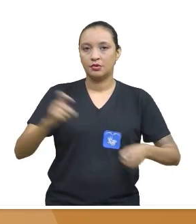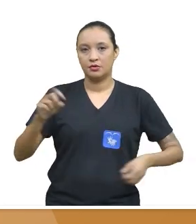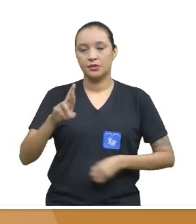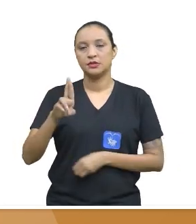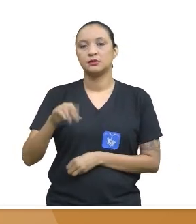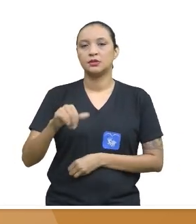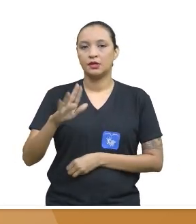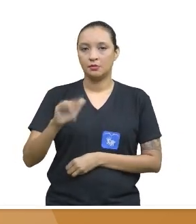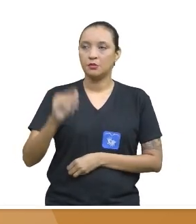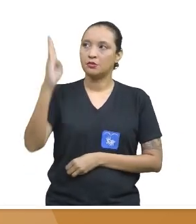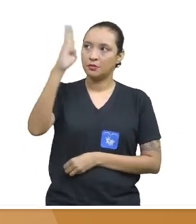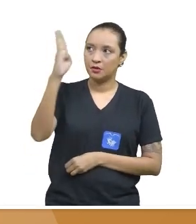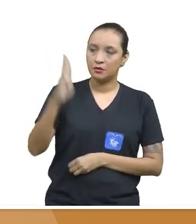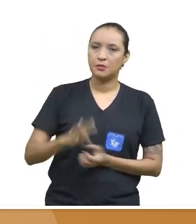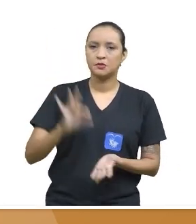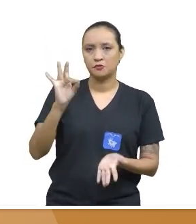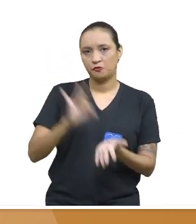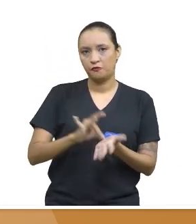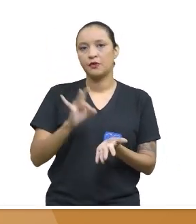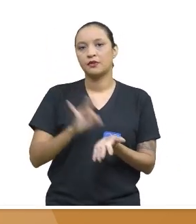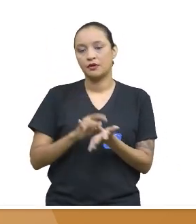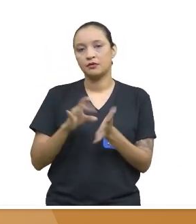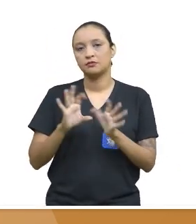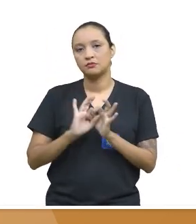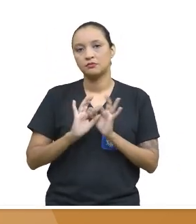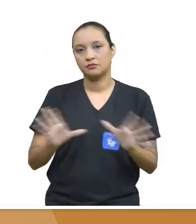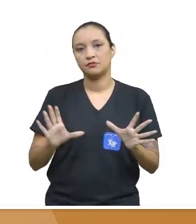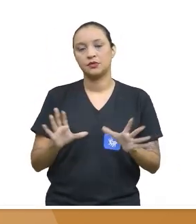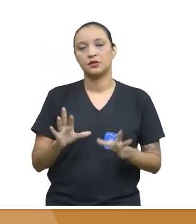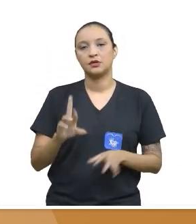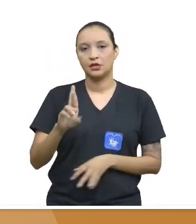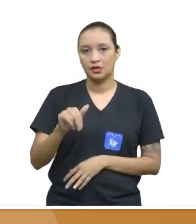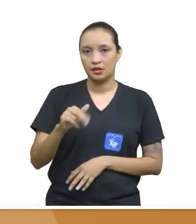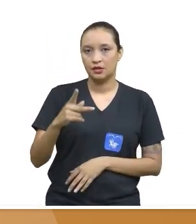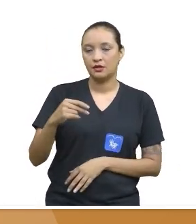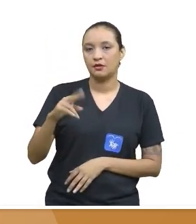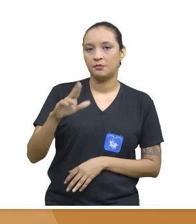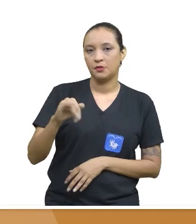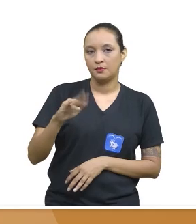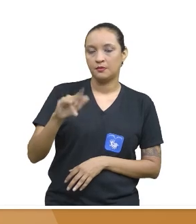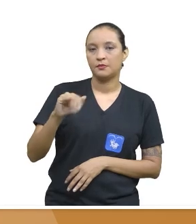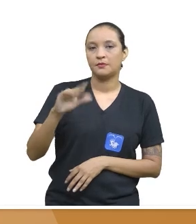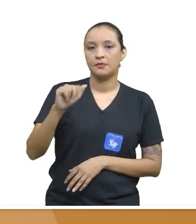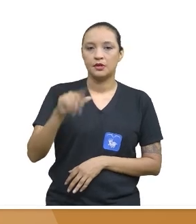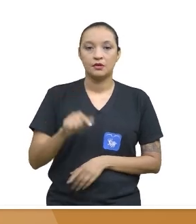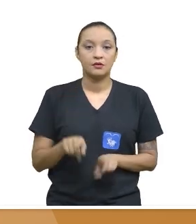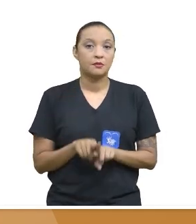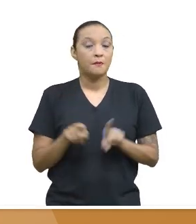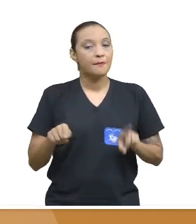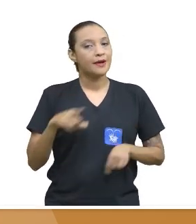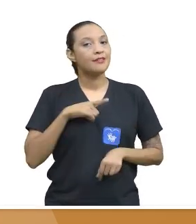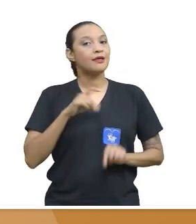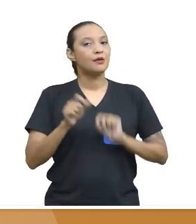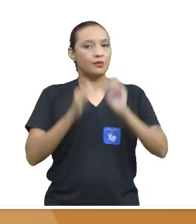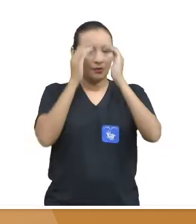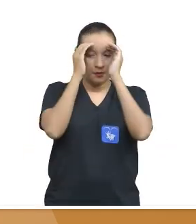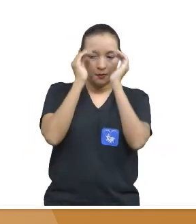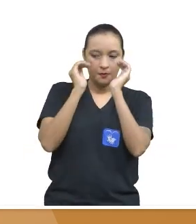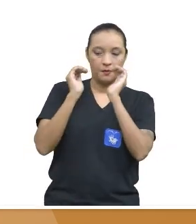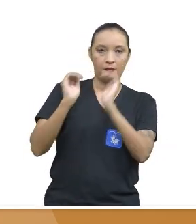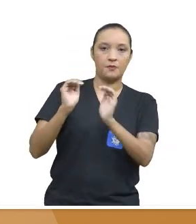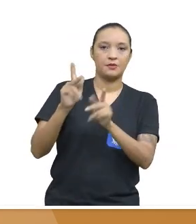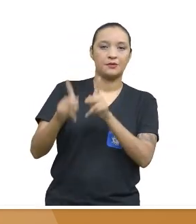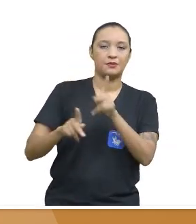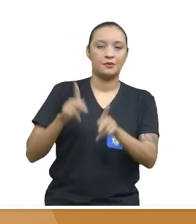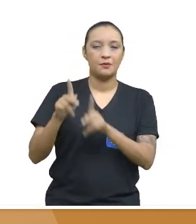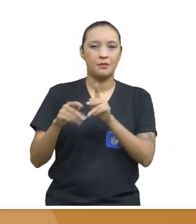torna realmente independente e republicano, mas enquanto isso nós vimos aí uma dominação de povos, de